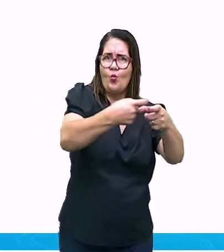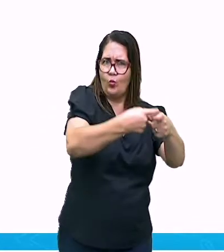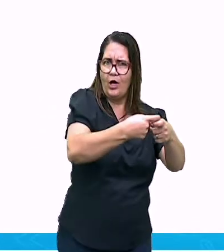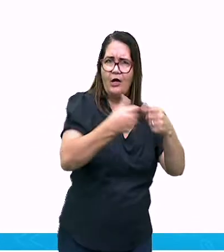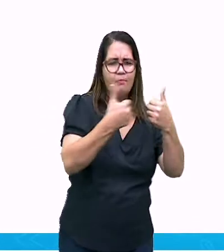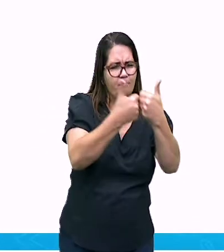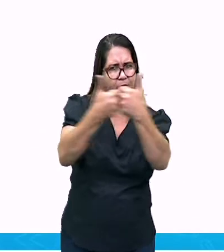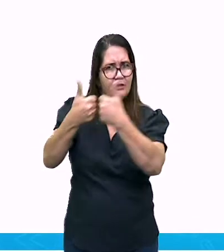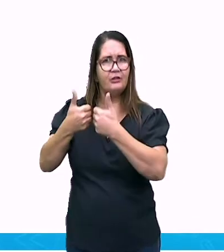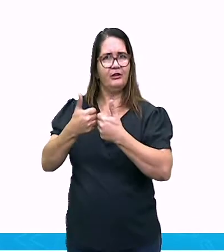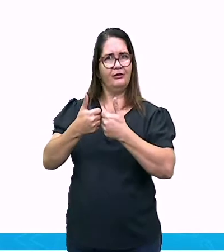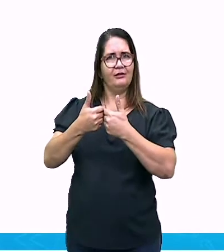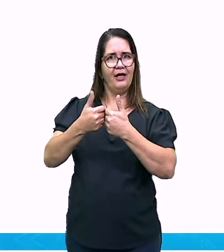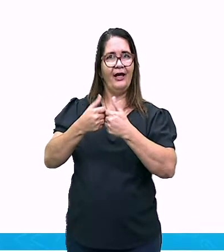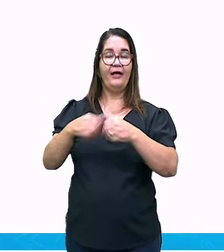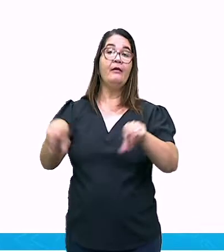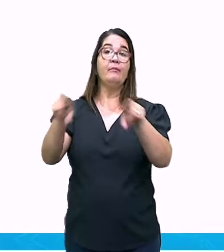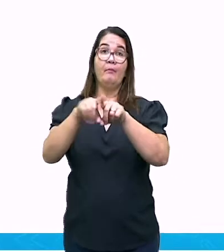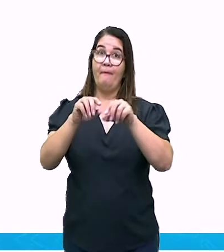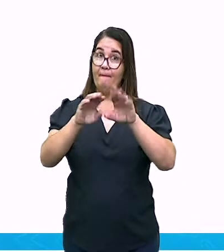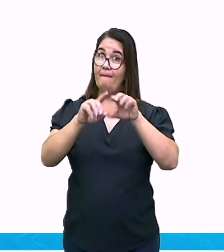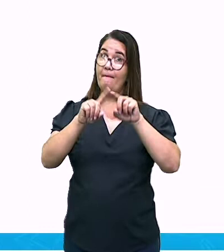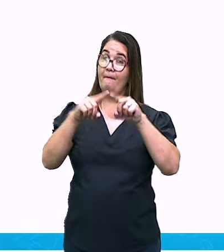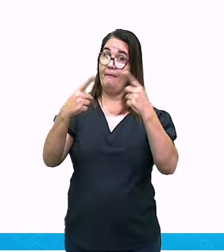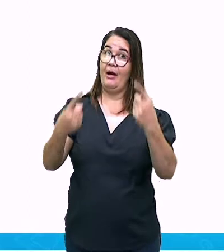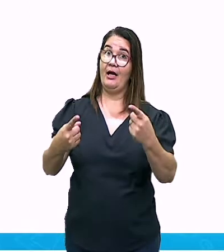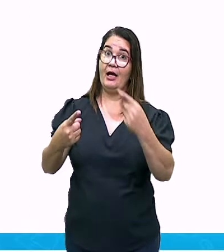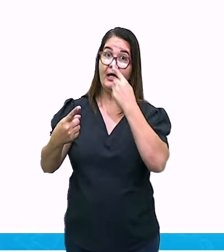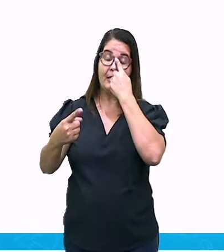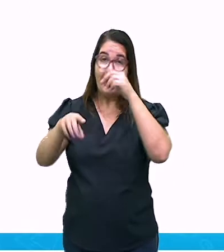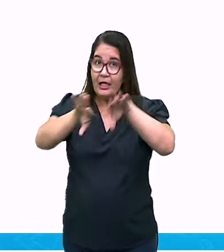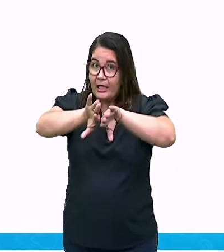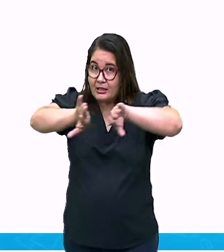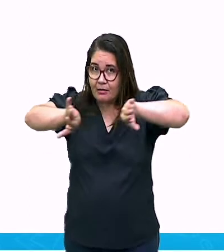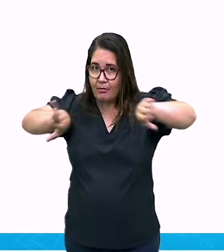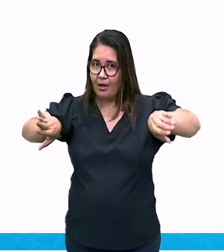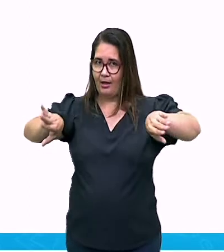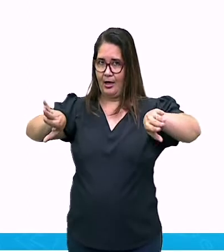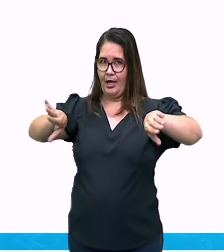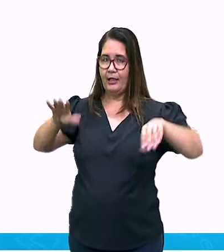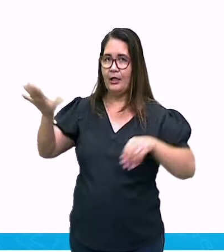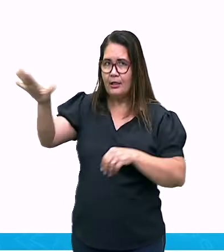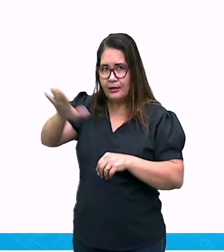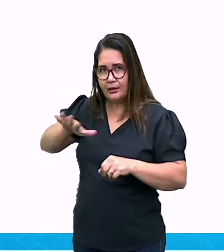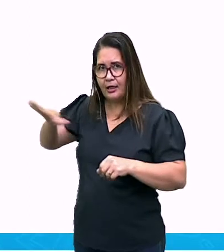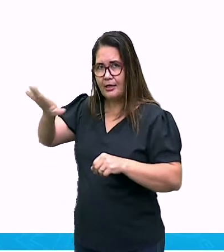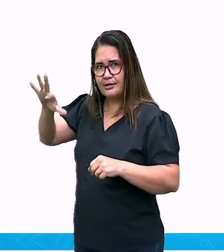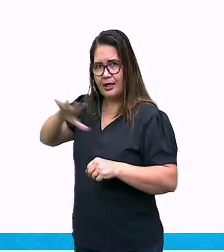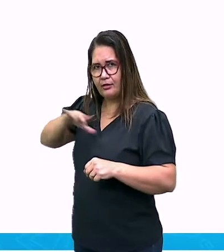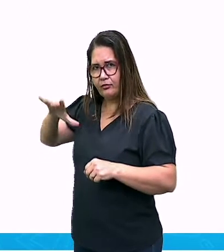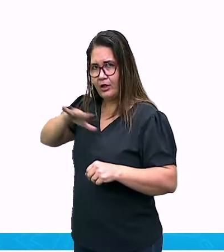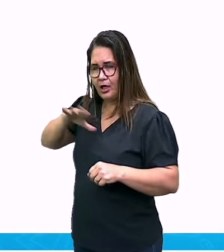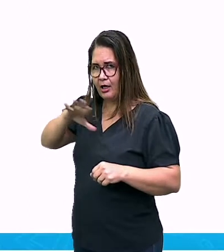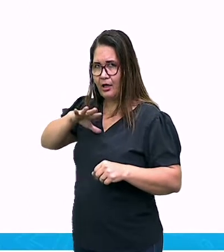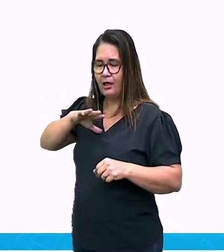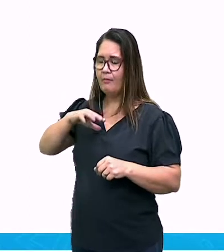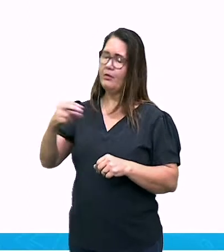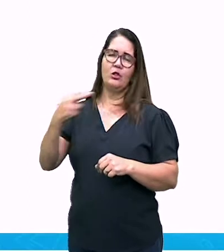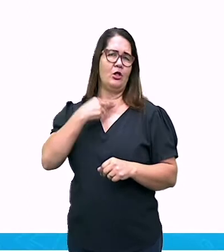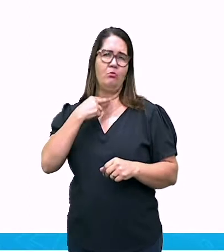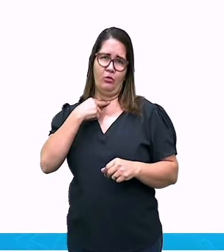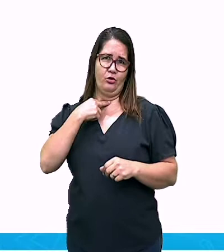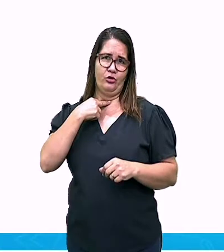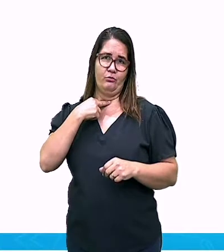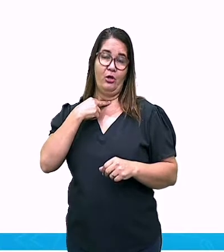política suficiente para emanciparem-se. Essas pequenas aglomerações, geralmente,